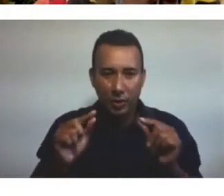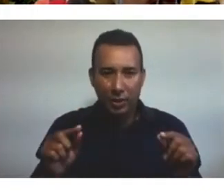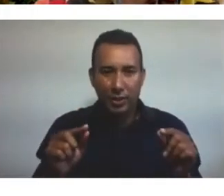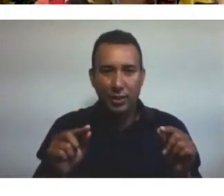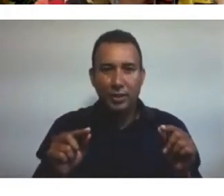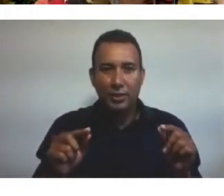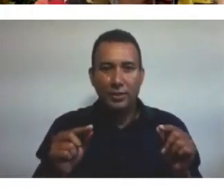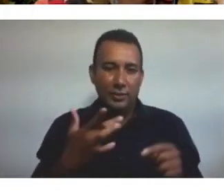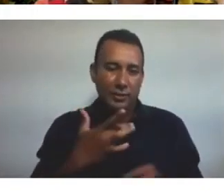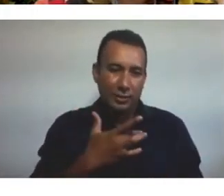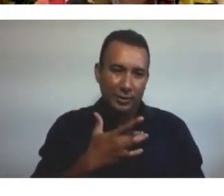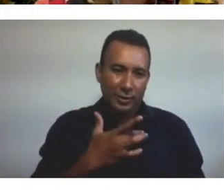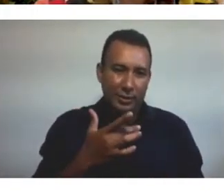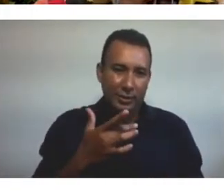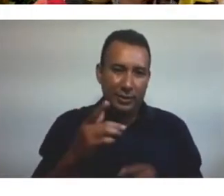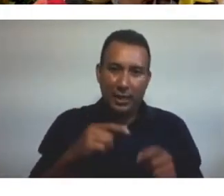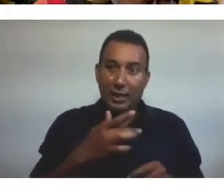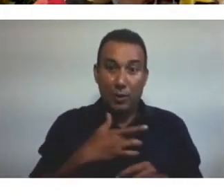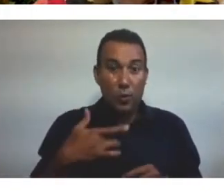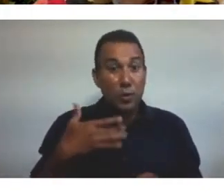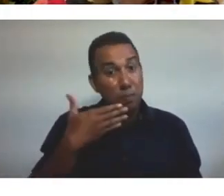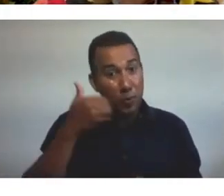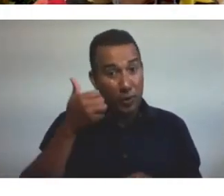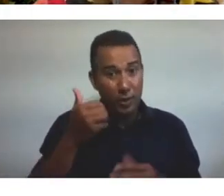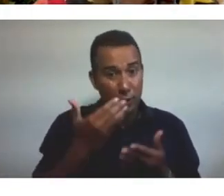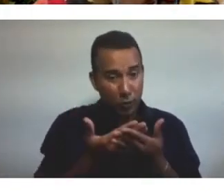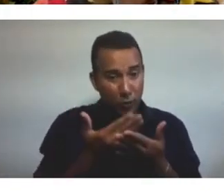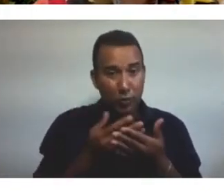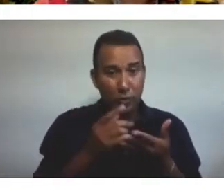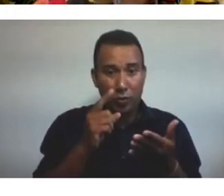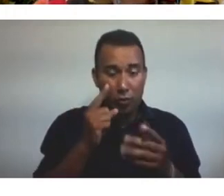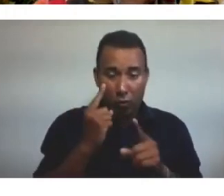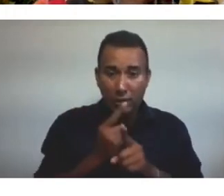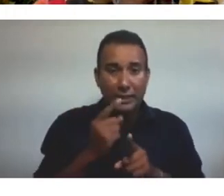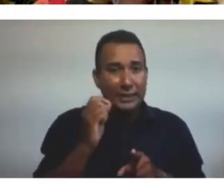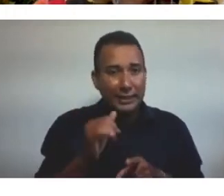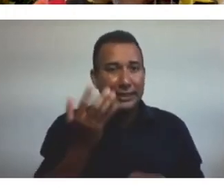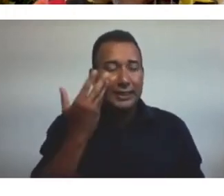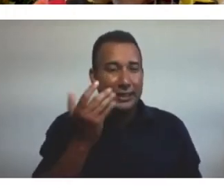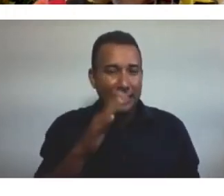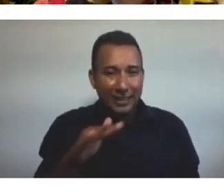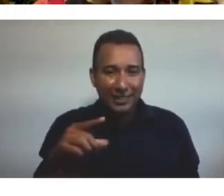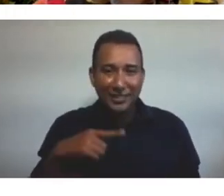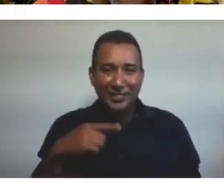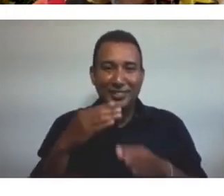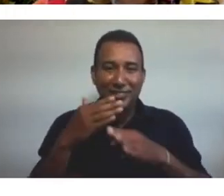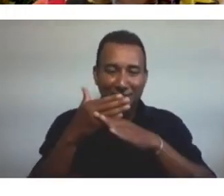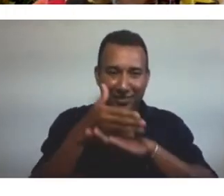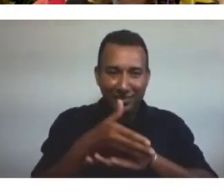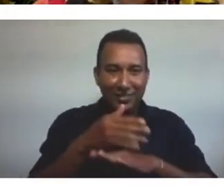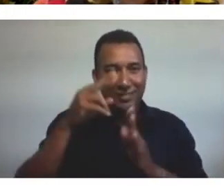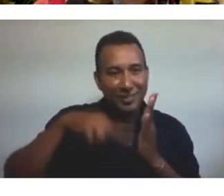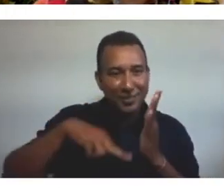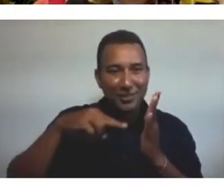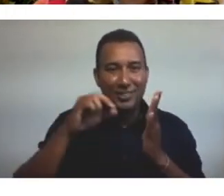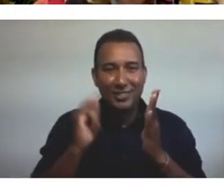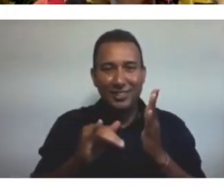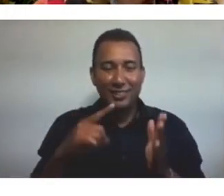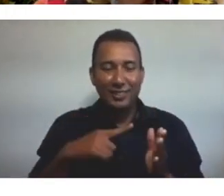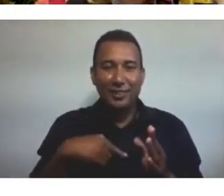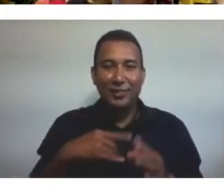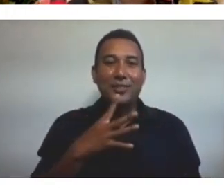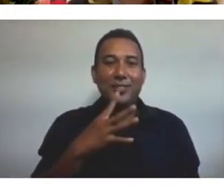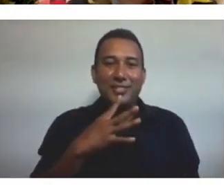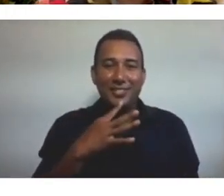saúde, né? Os estudos indicam que a criança que tem acesso à leitura, a criança que conhece novas palavras, ela terá